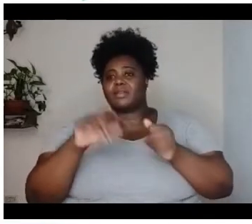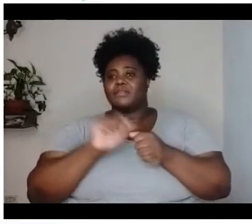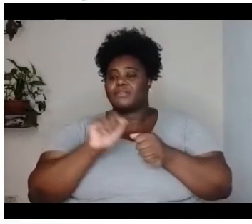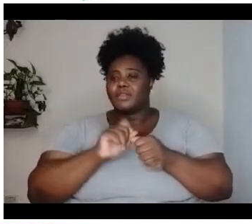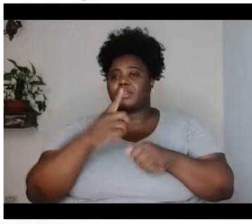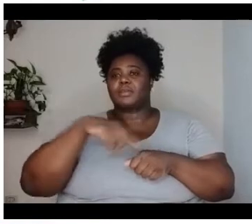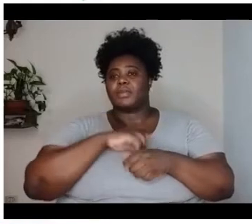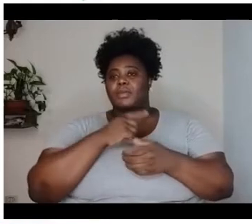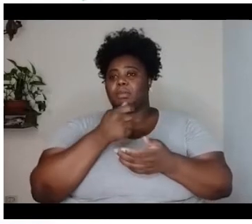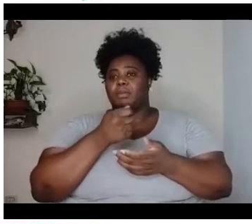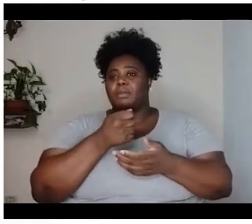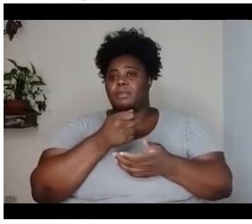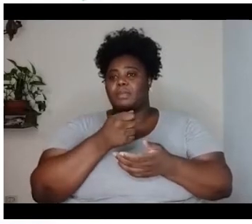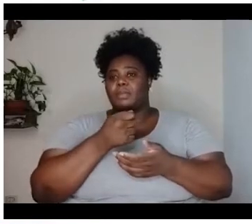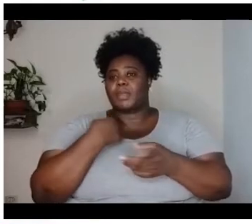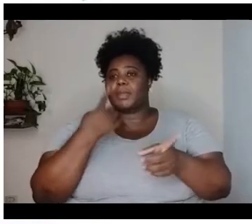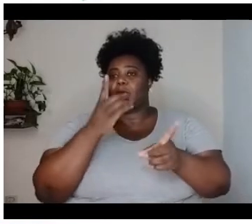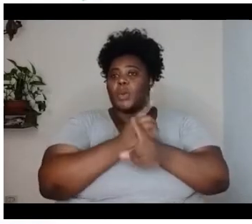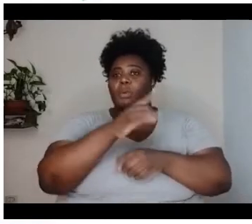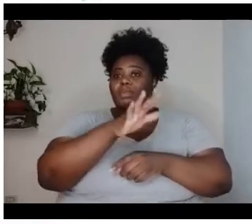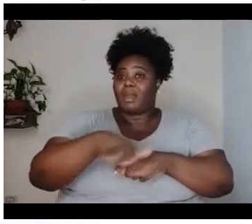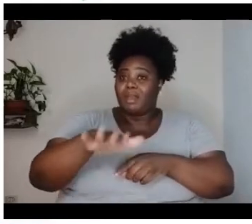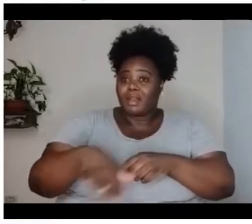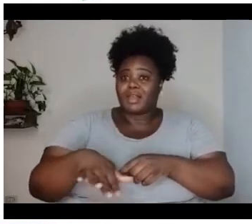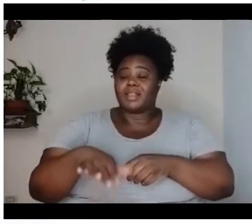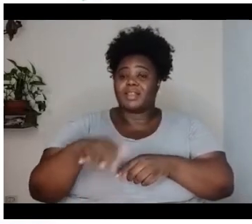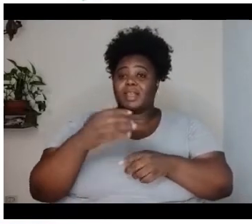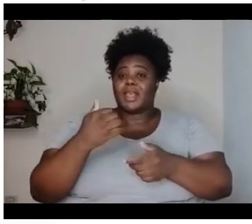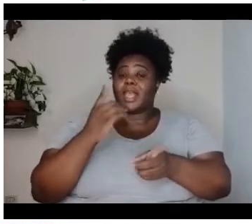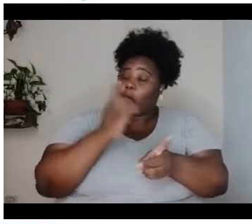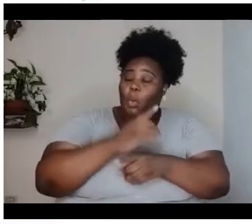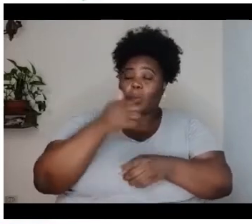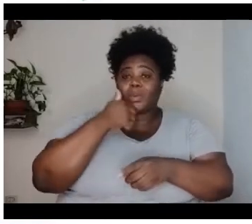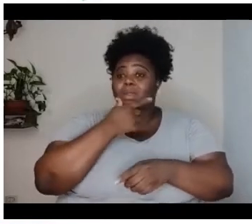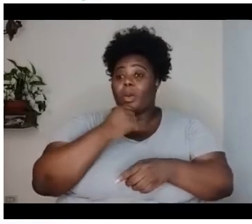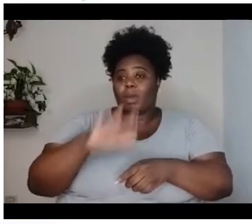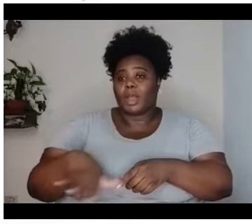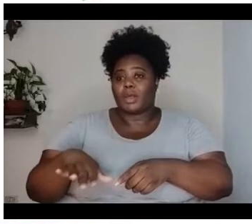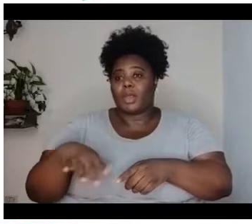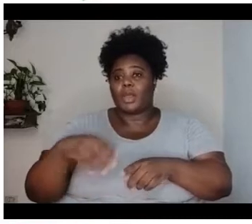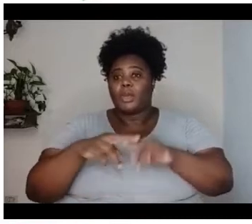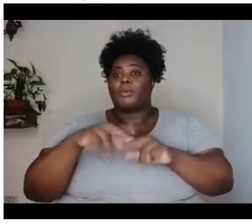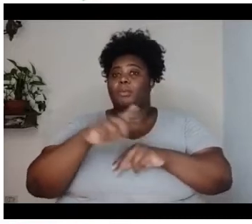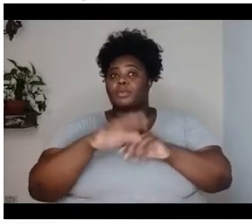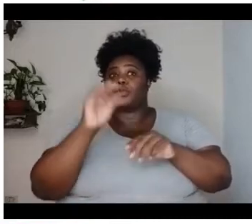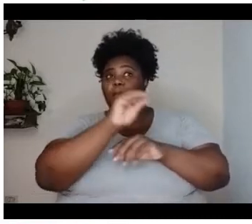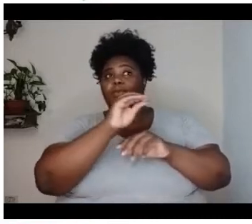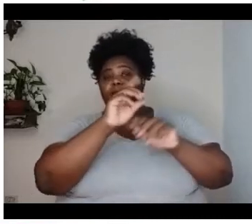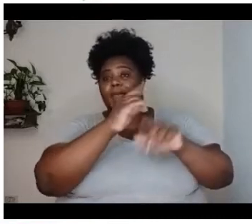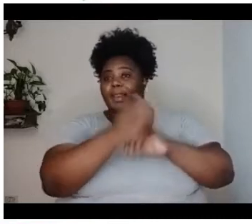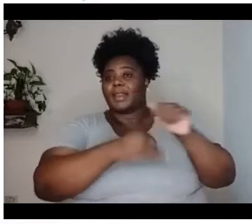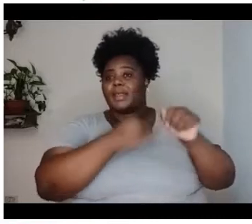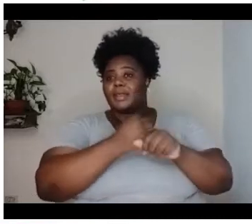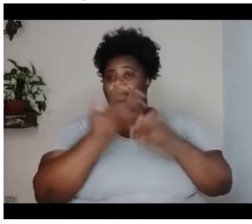para achar aquele garoto, achar quem era o garoto e tal, e por isso que eu postei na internet, que eu queria muito achar, que eu